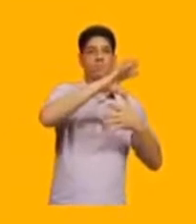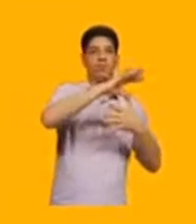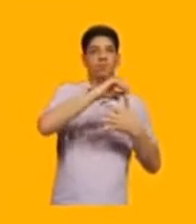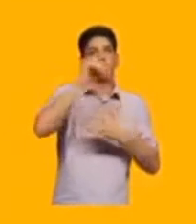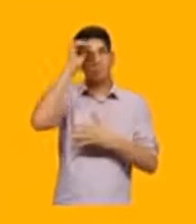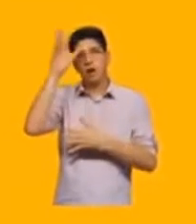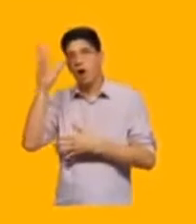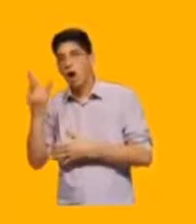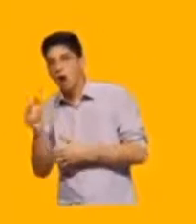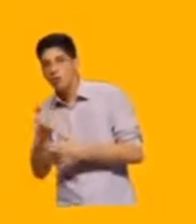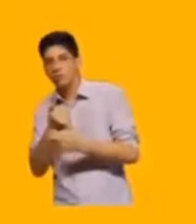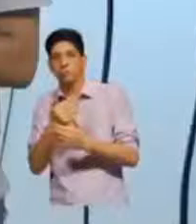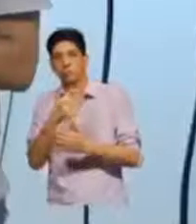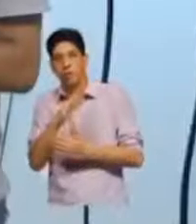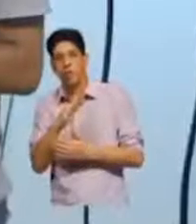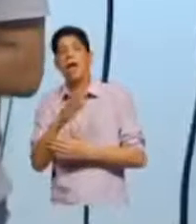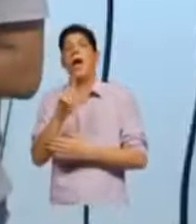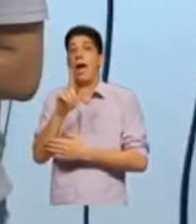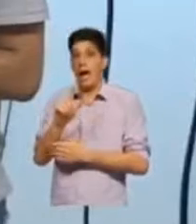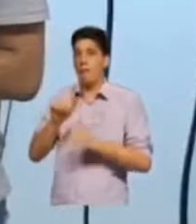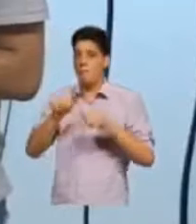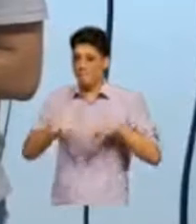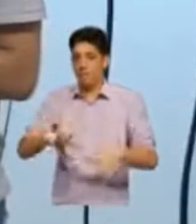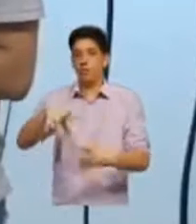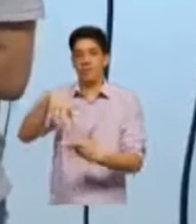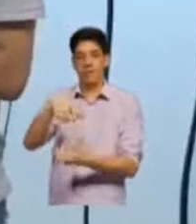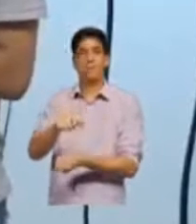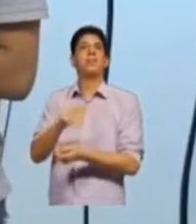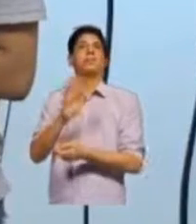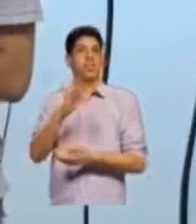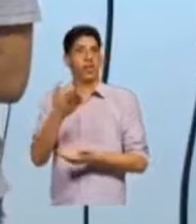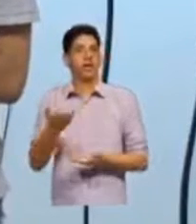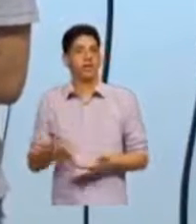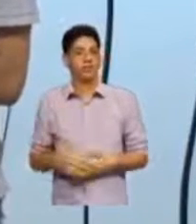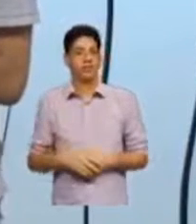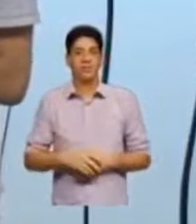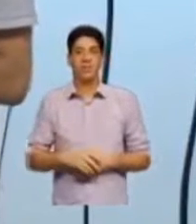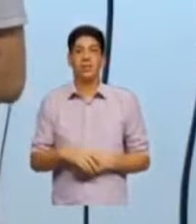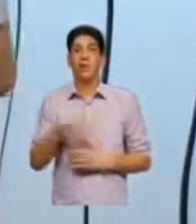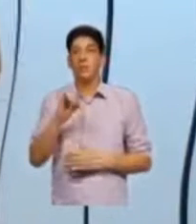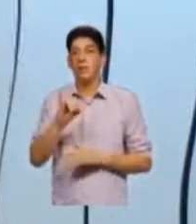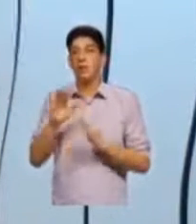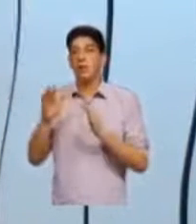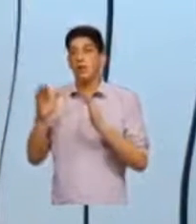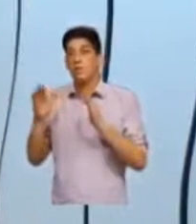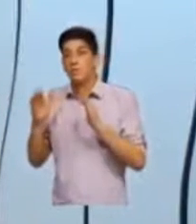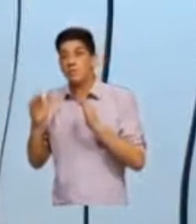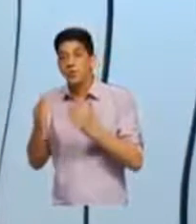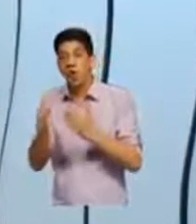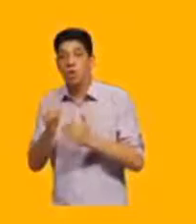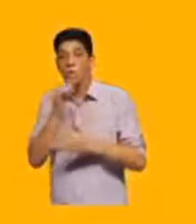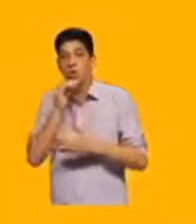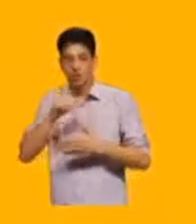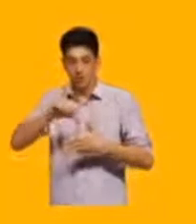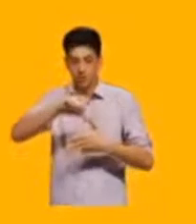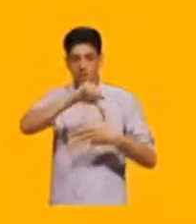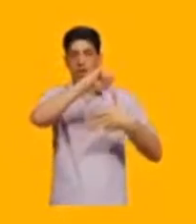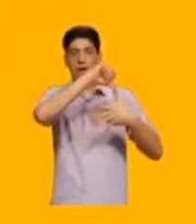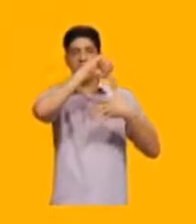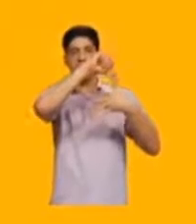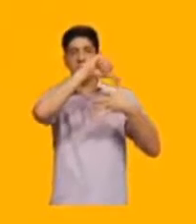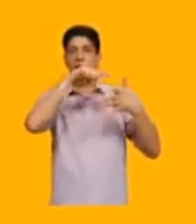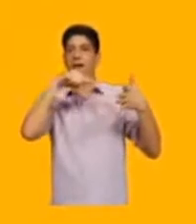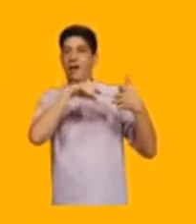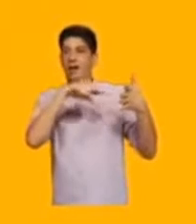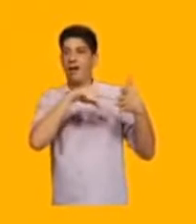uma pandemia. Quando eu tenho somente em uma região, igual aqui, ó, na América do Sul, aqui